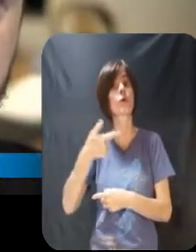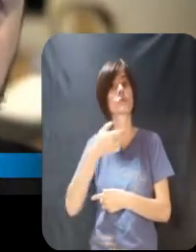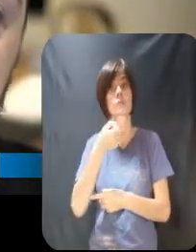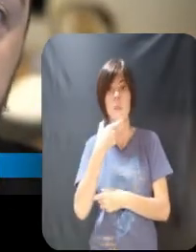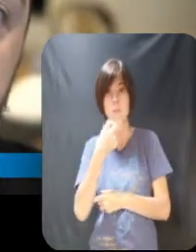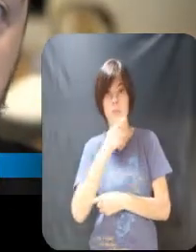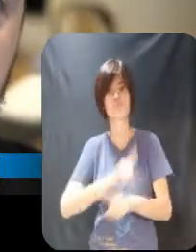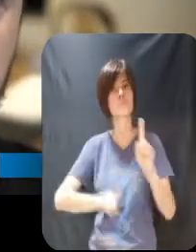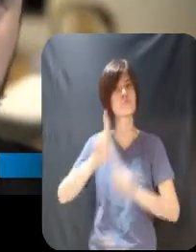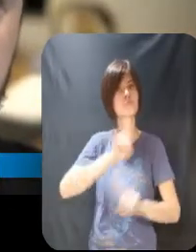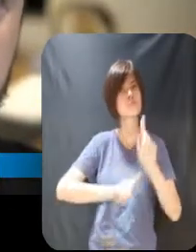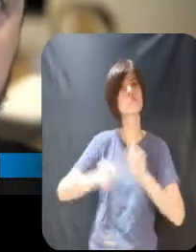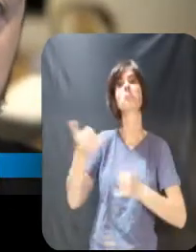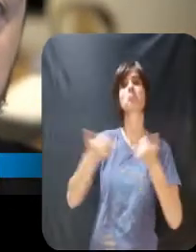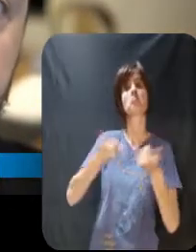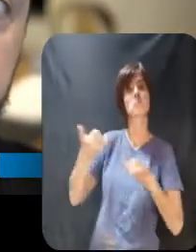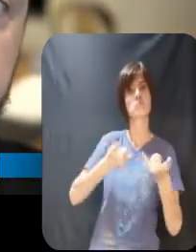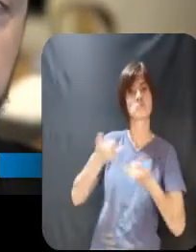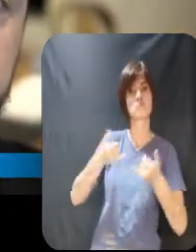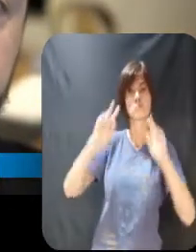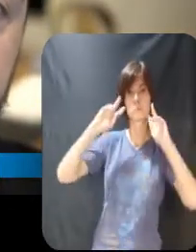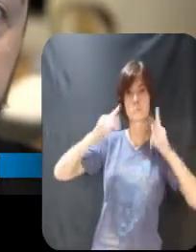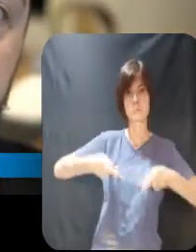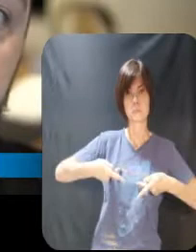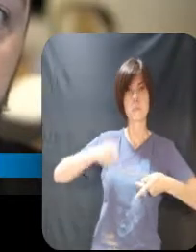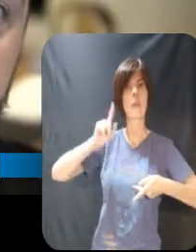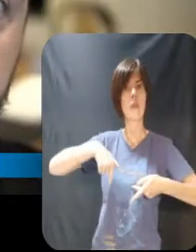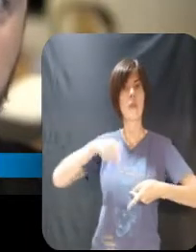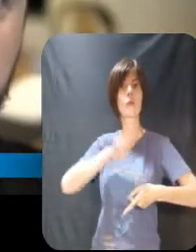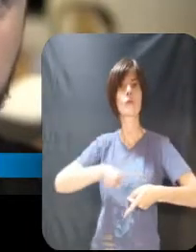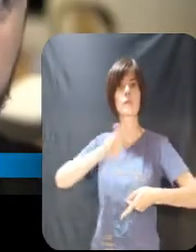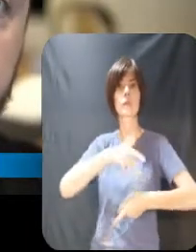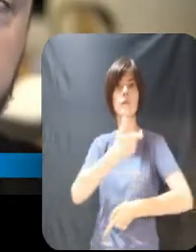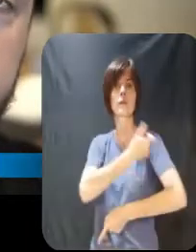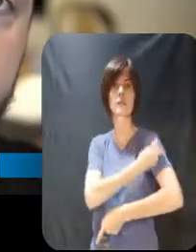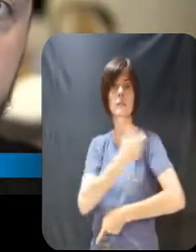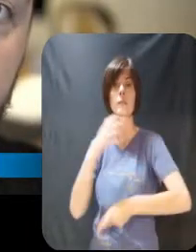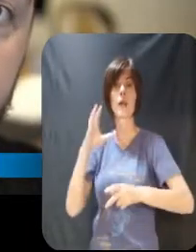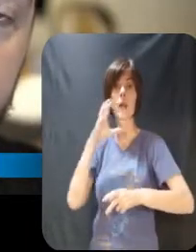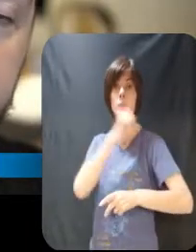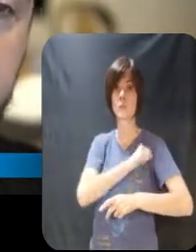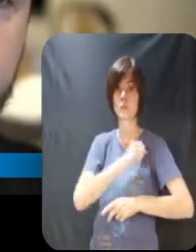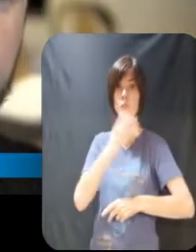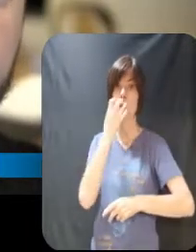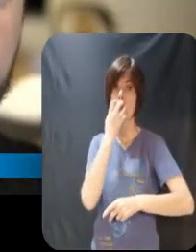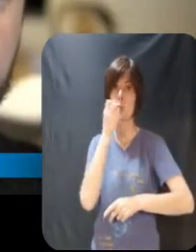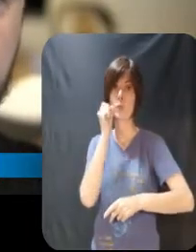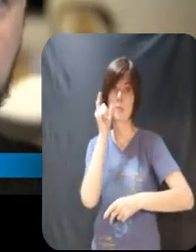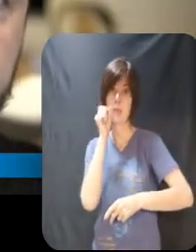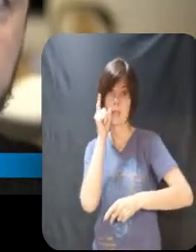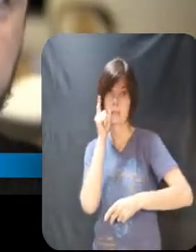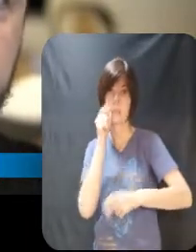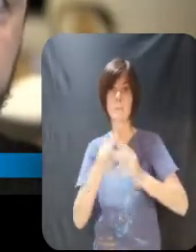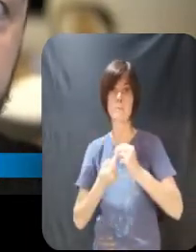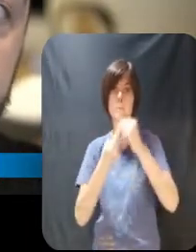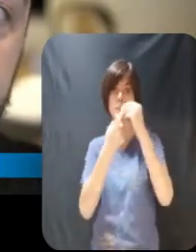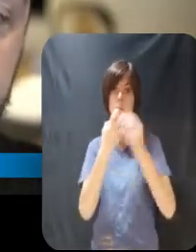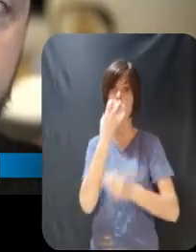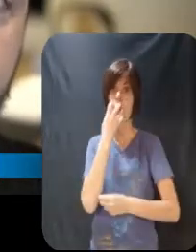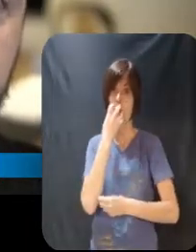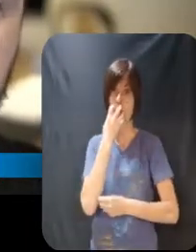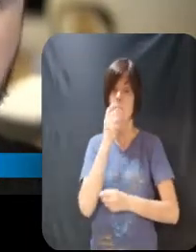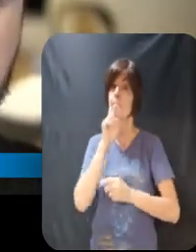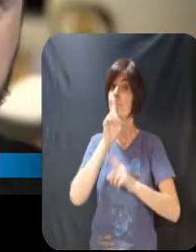vacina de animais, gatos e cachorros, principalmente a vacina de cachorros. E eu já vou deixar isso claro aqui. Cachorros têm